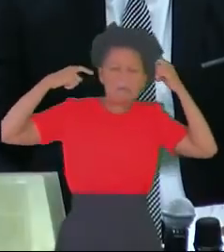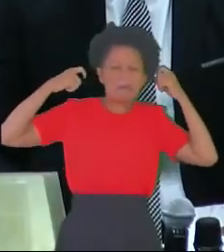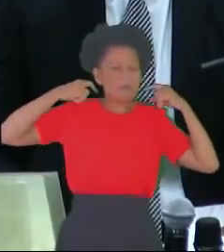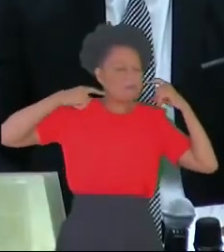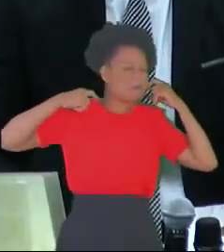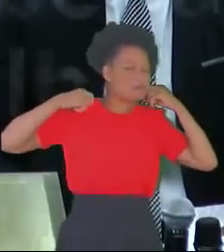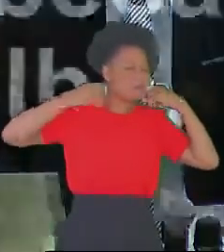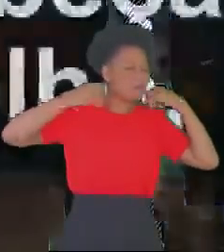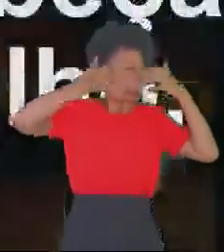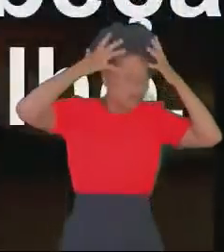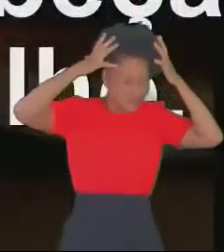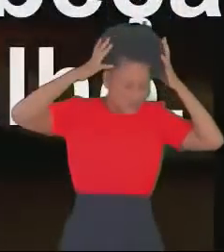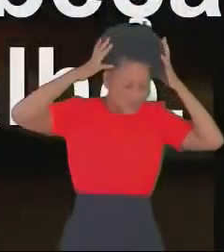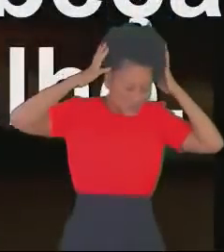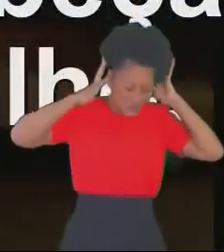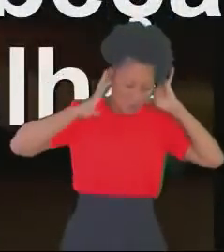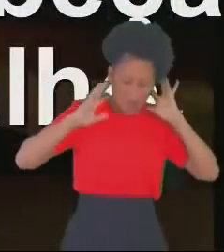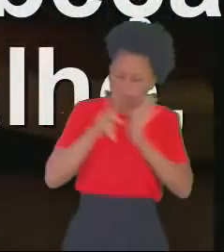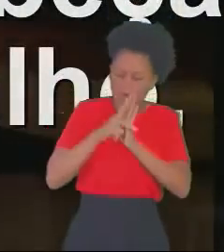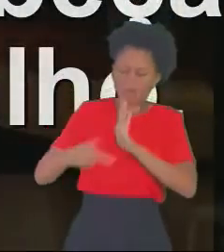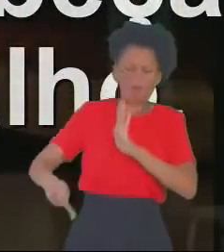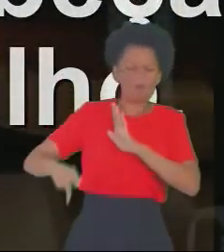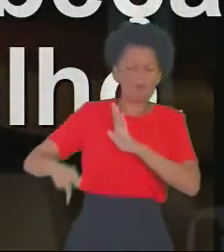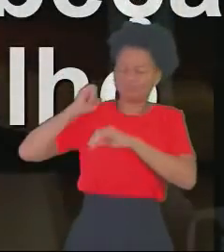cabelos do orvalho da madrugada.